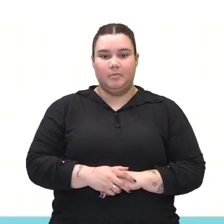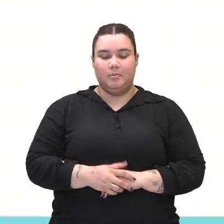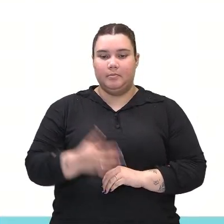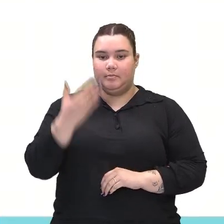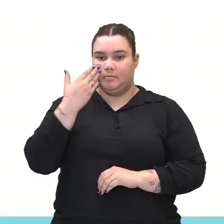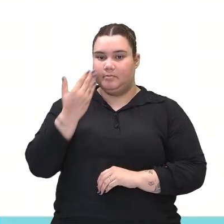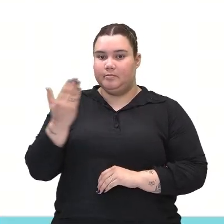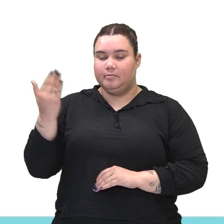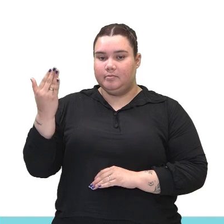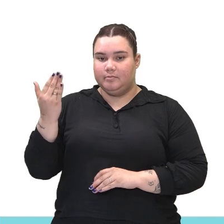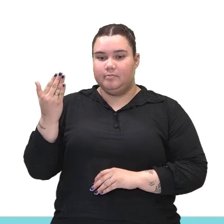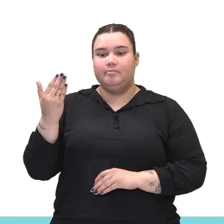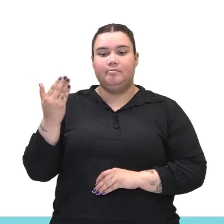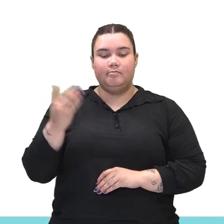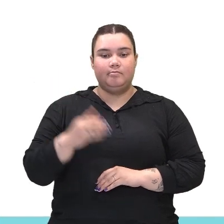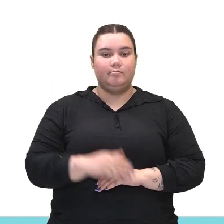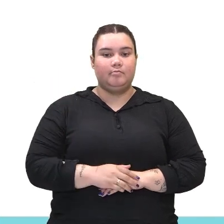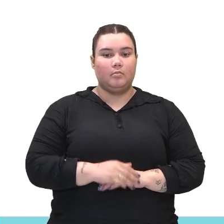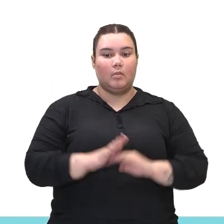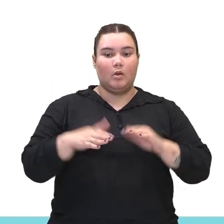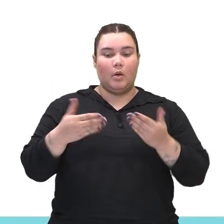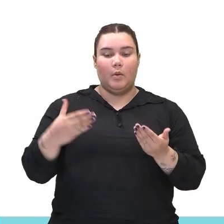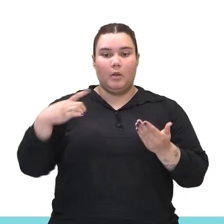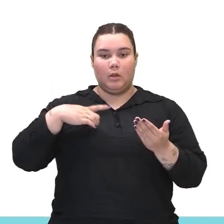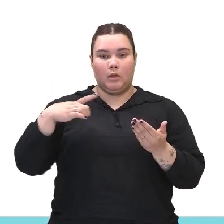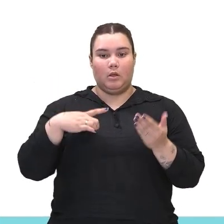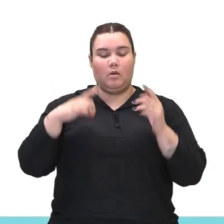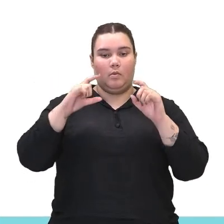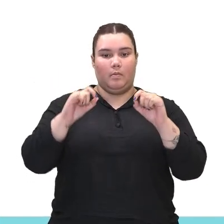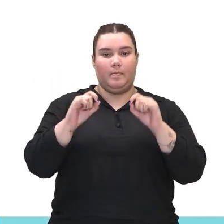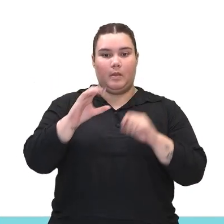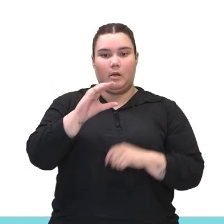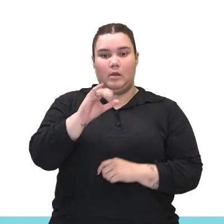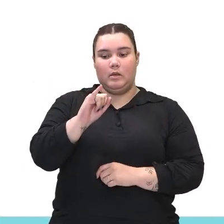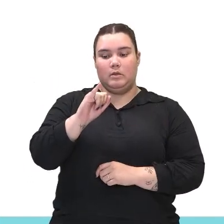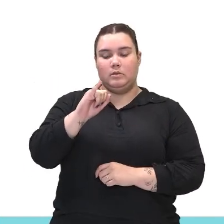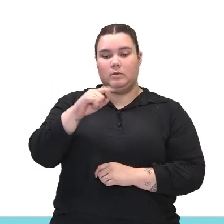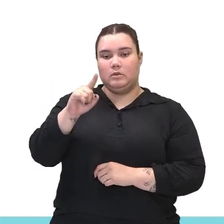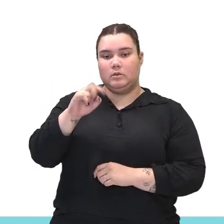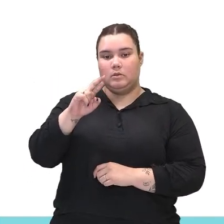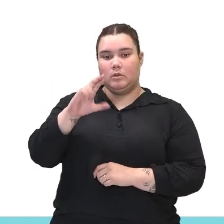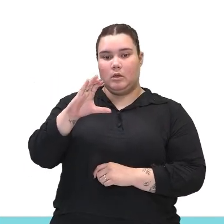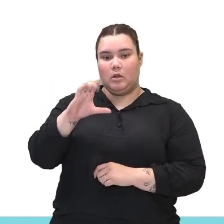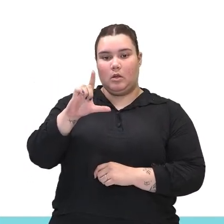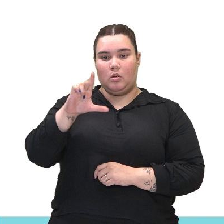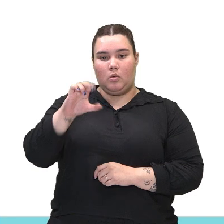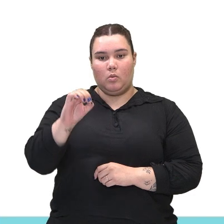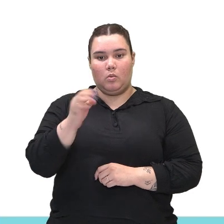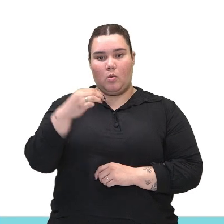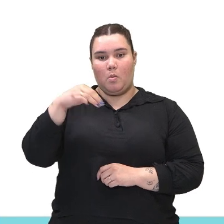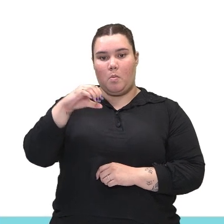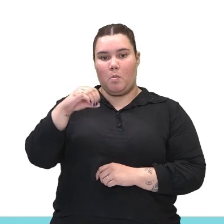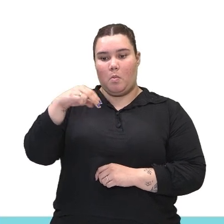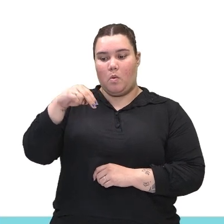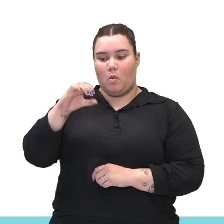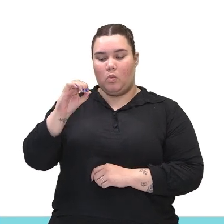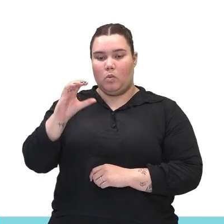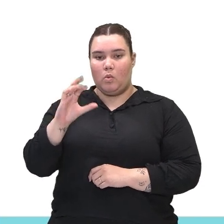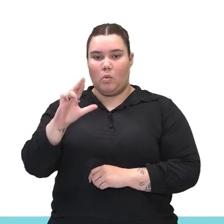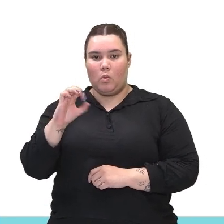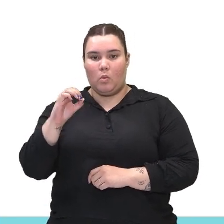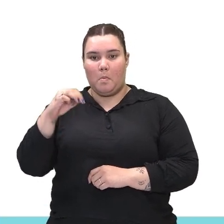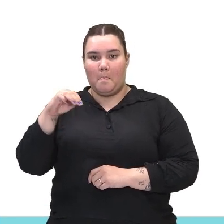Olha só, quando eu tenho o círculo monocromático, estamos falando aqui das